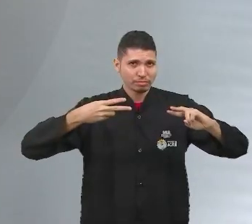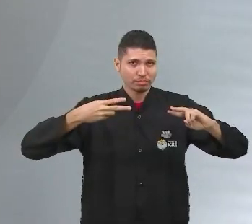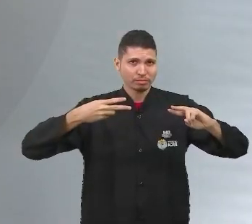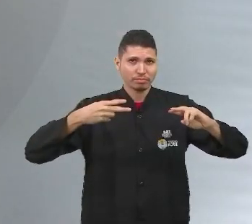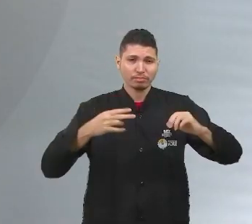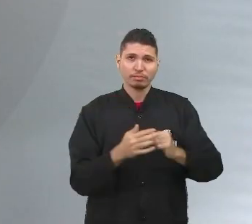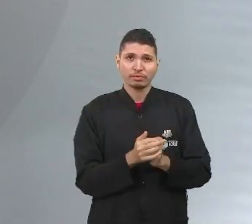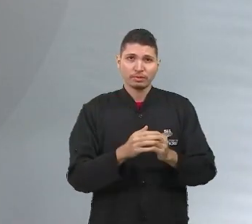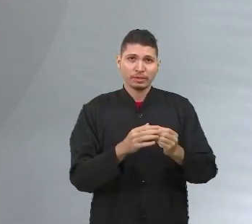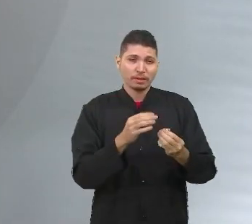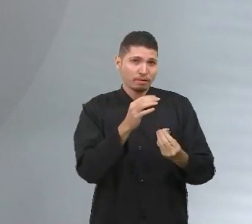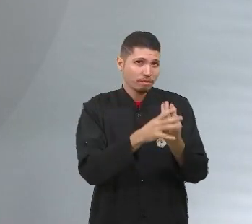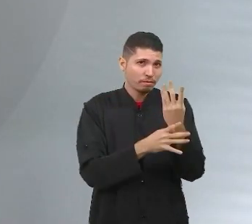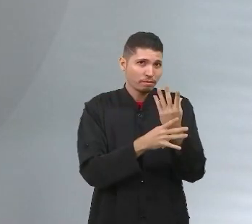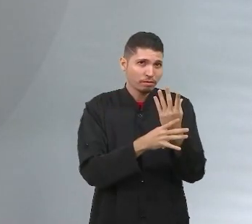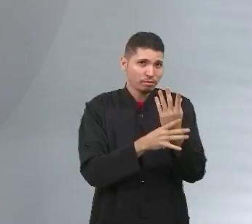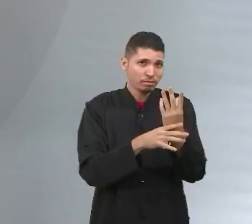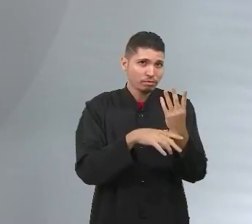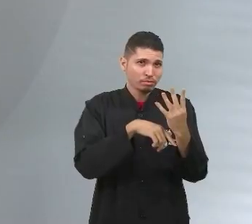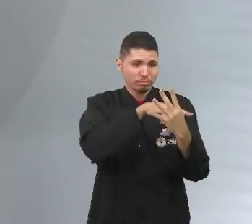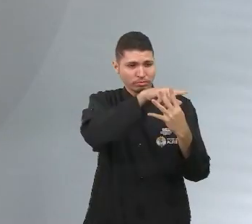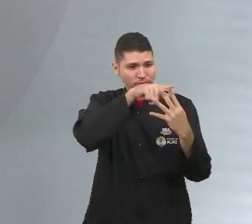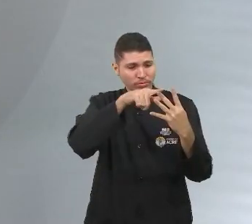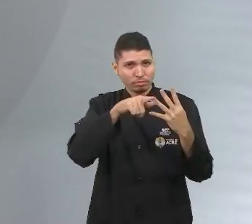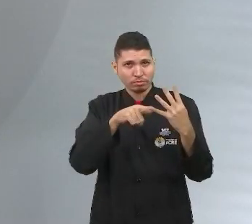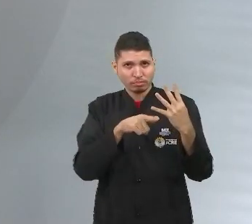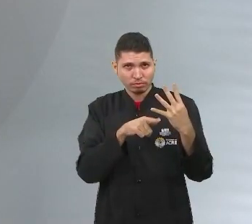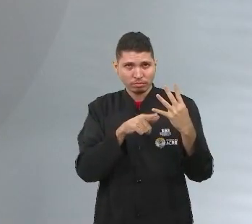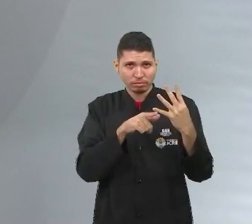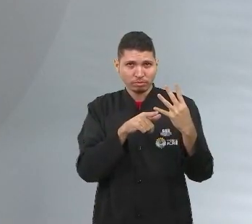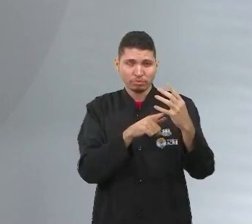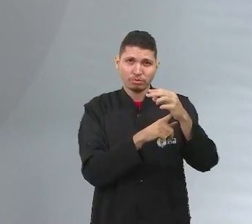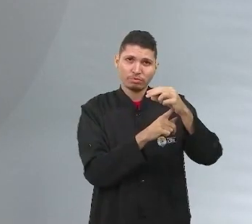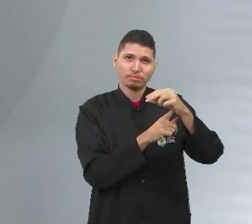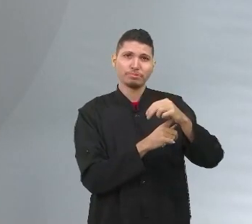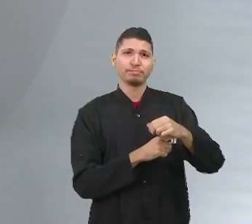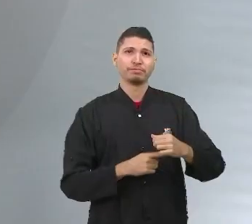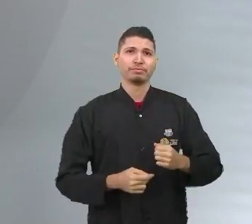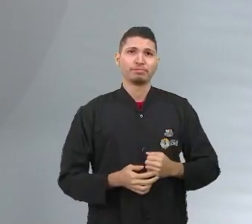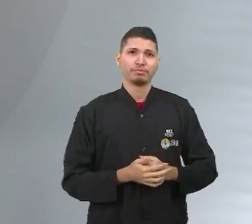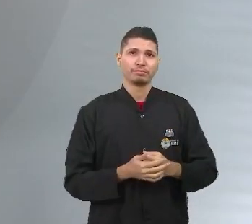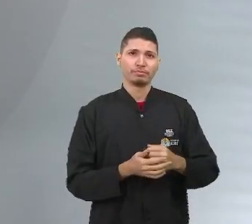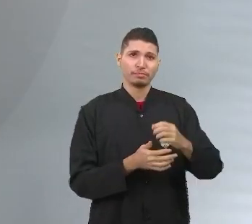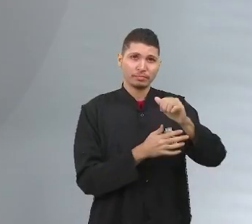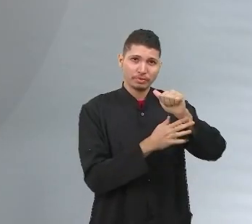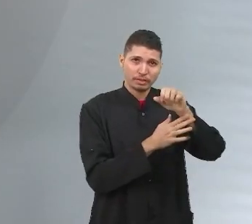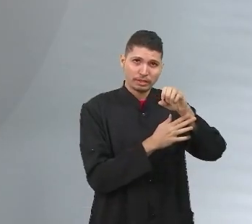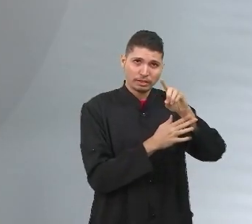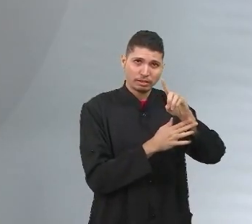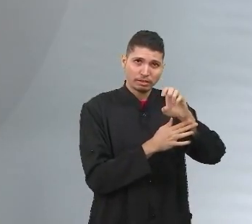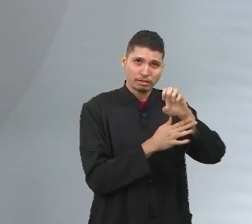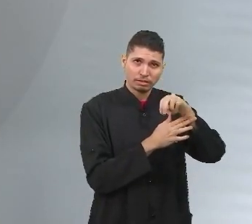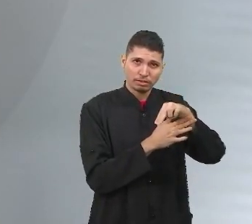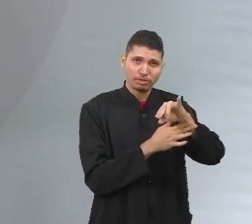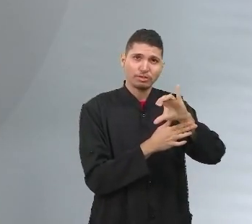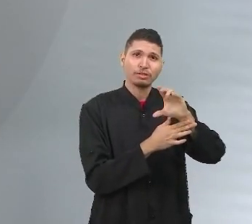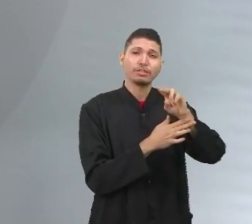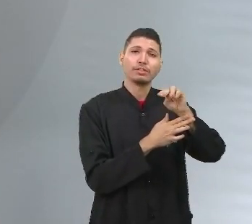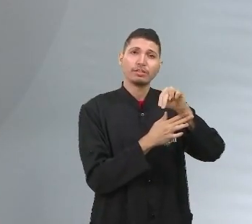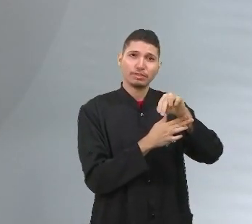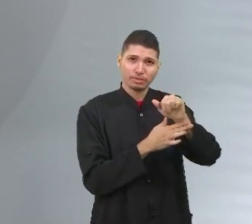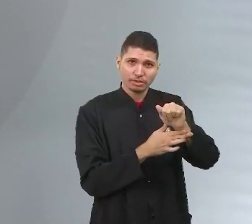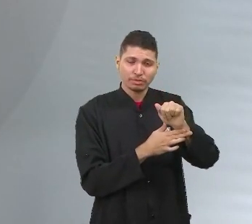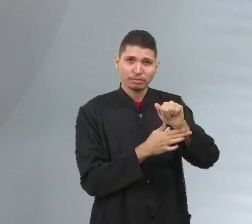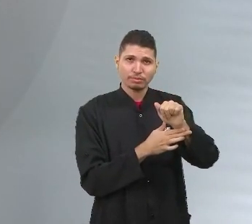ele é formado por 4 tipos de bases nitrogenadas. É a adenina, que é complementar